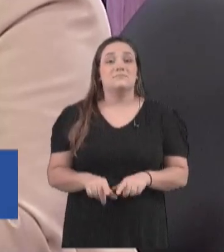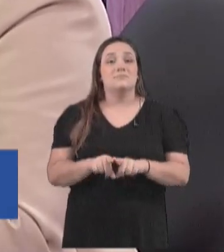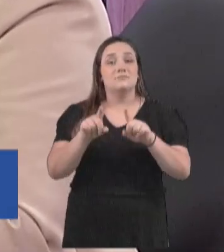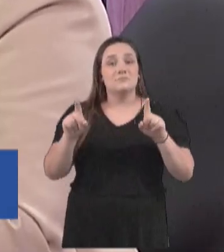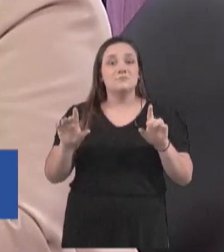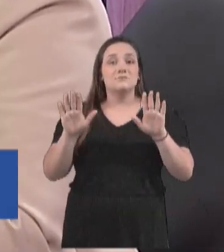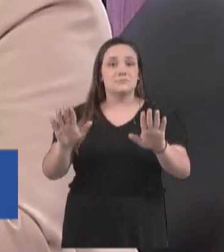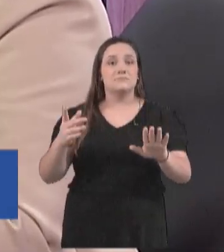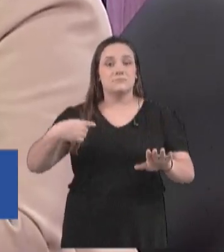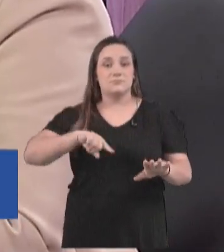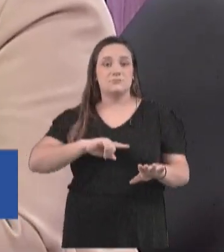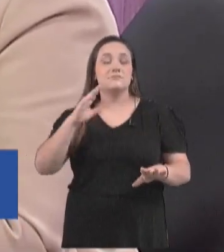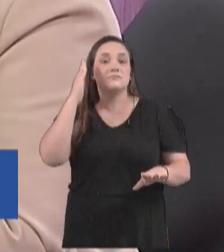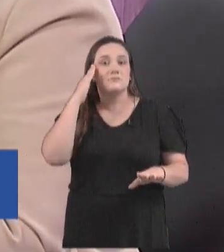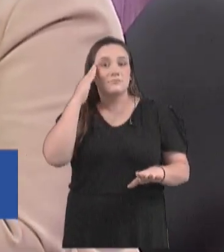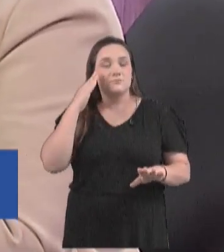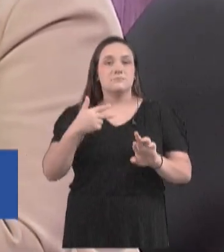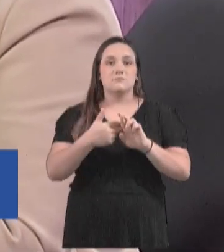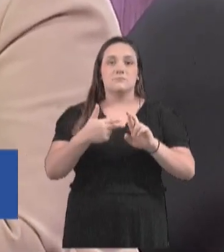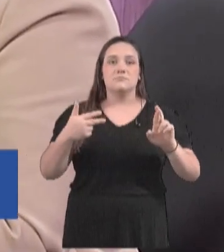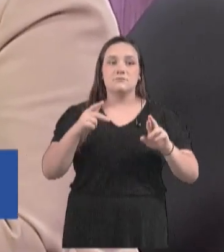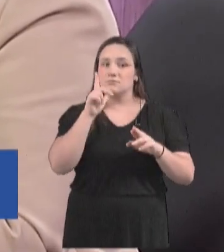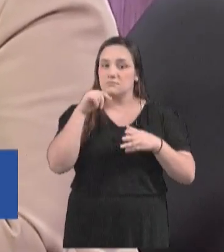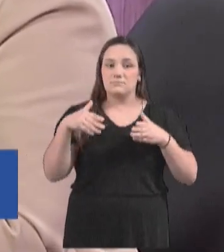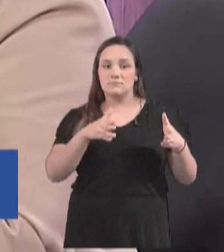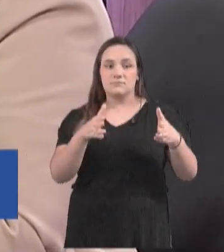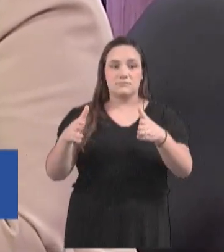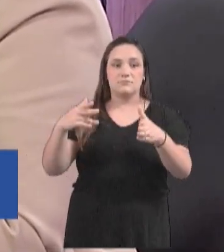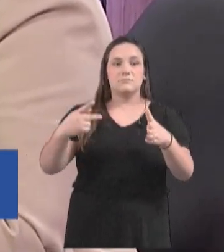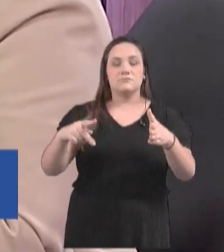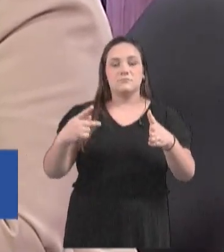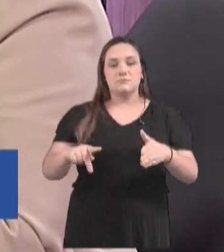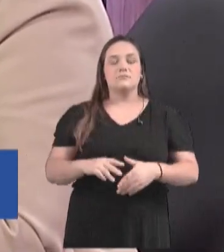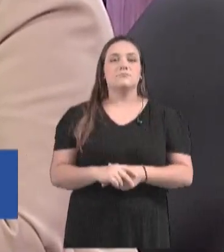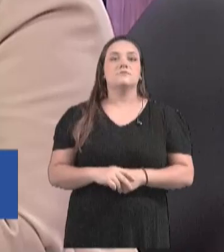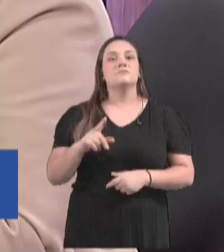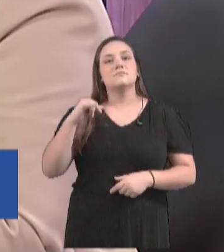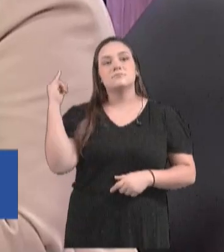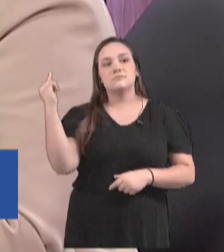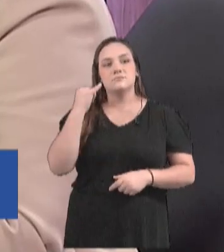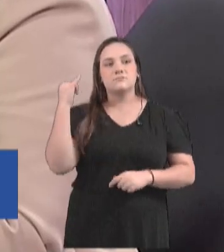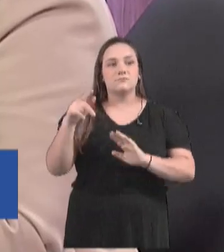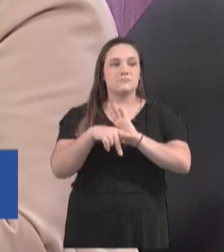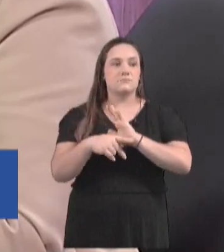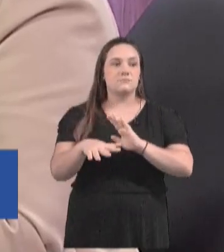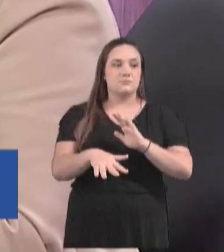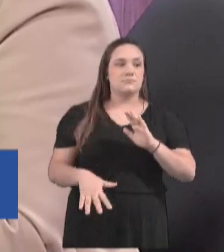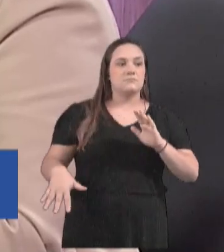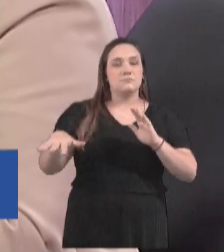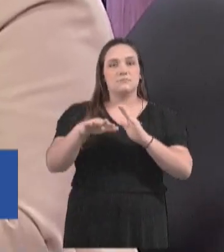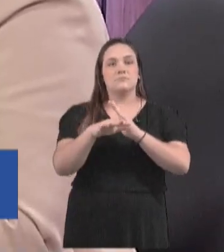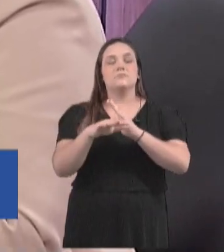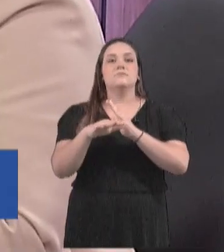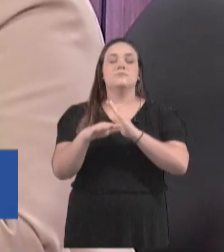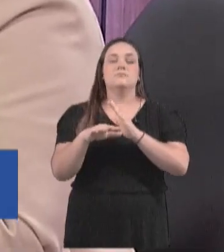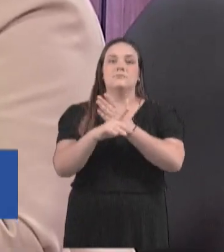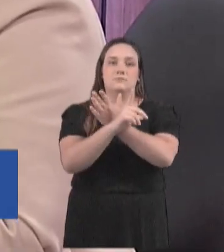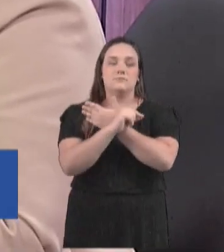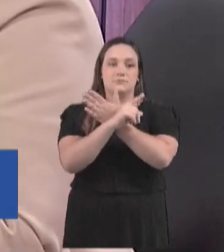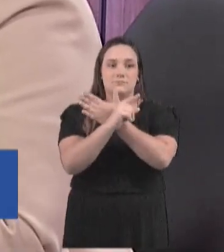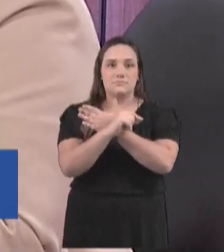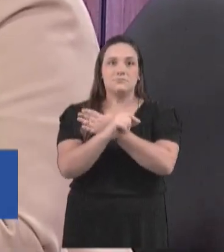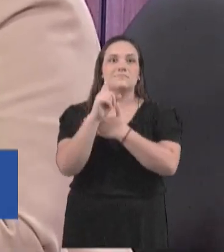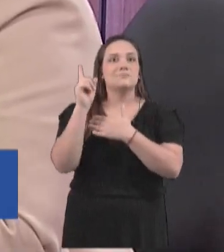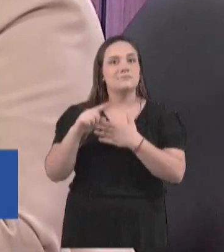entretanto, nós sabemos que o Rio Paraguai, ele é importantíssimo para o bioma Pantanal. Ele é a vida do Pantanal,